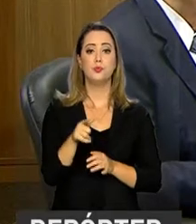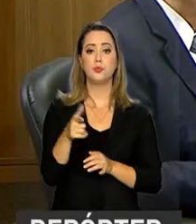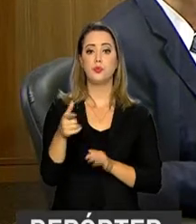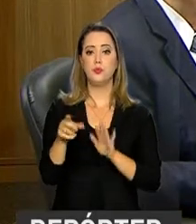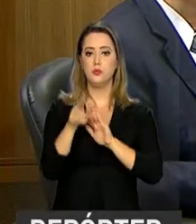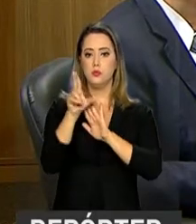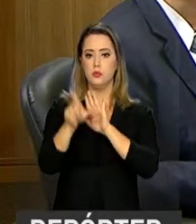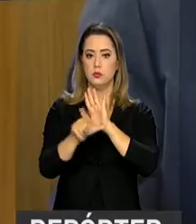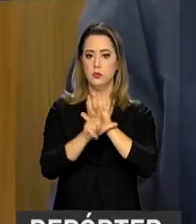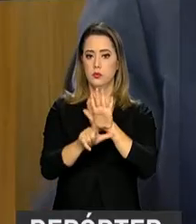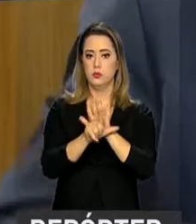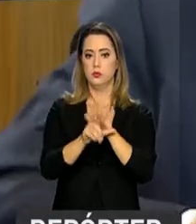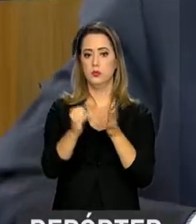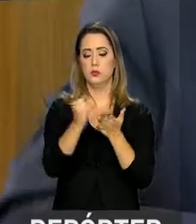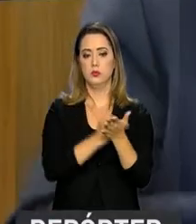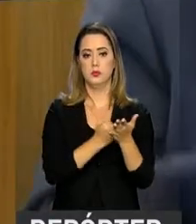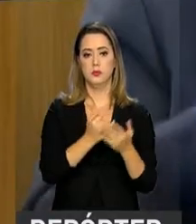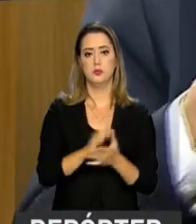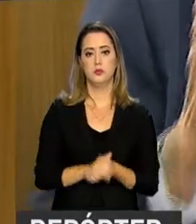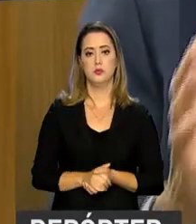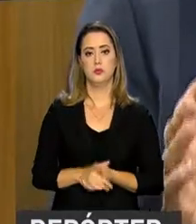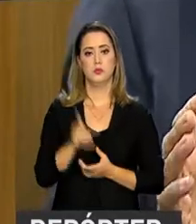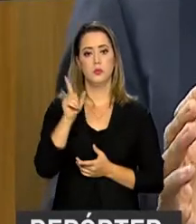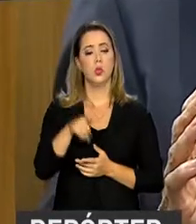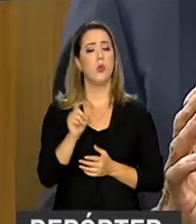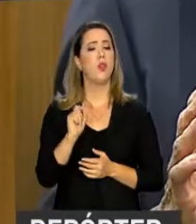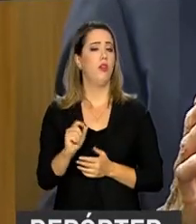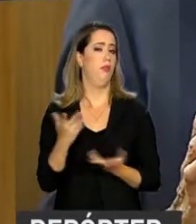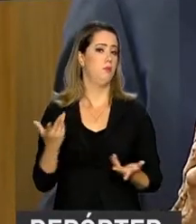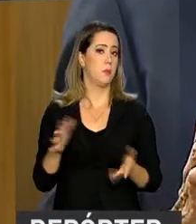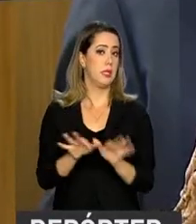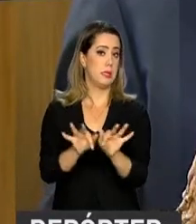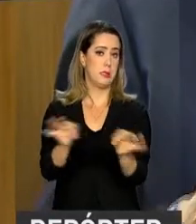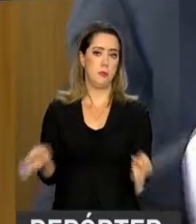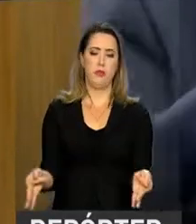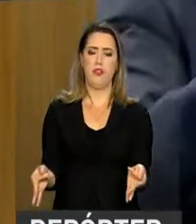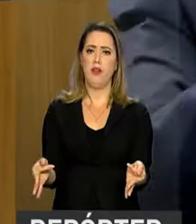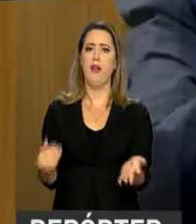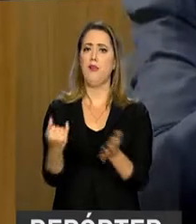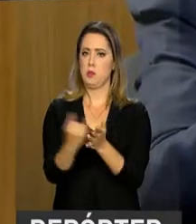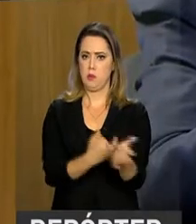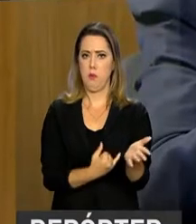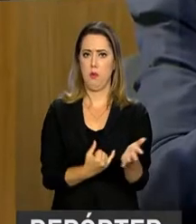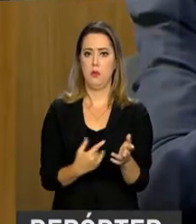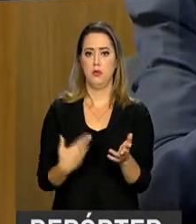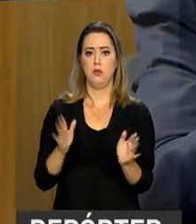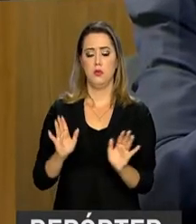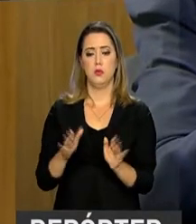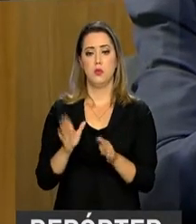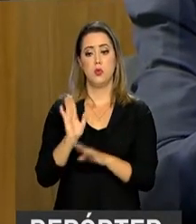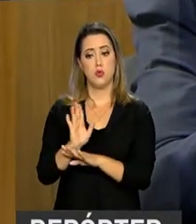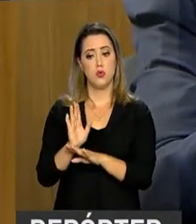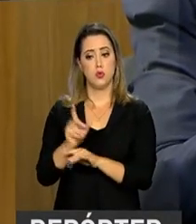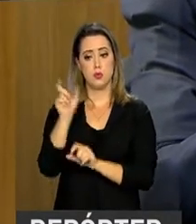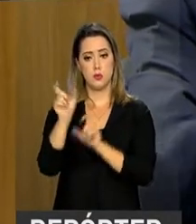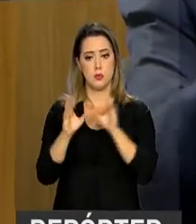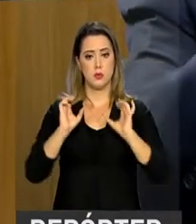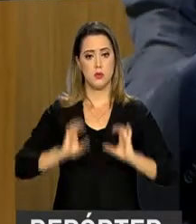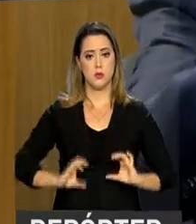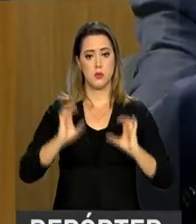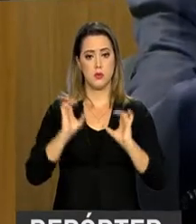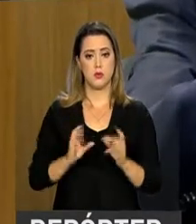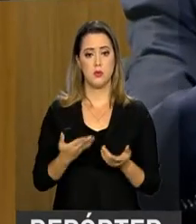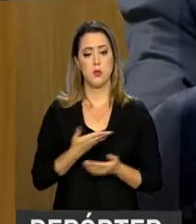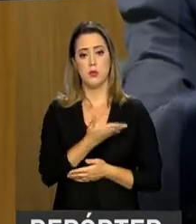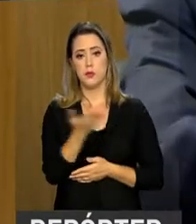reforma tributária o que nós estamos pensando a simplificar o sistema para a última análise beneficiar o cidadão ea cidadã isto é